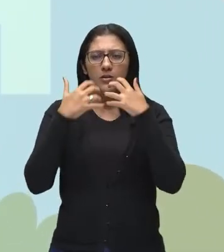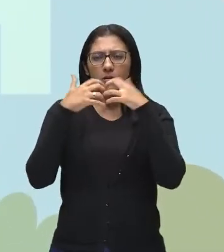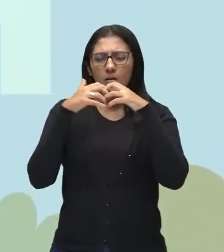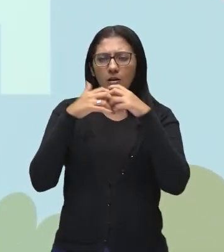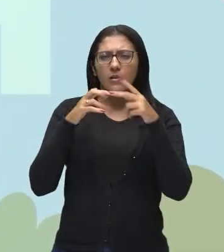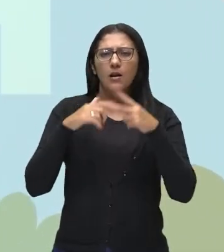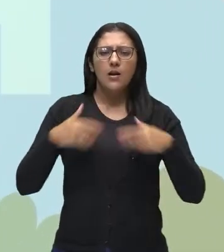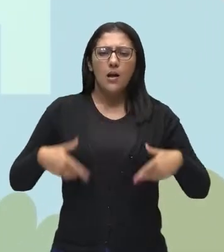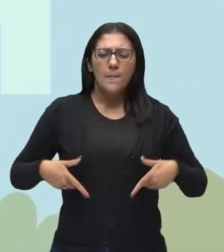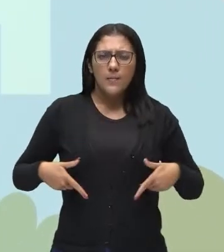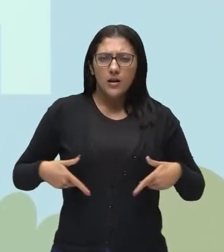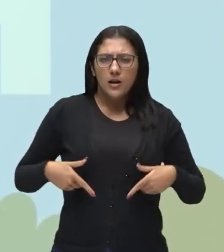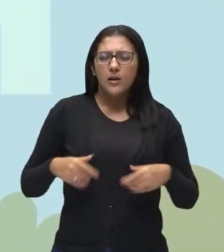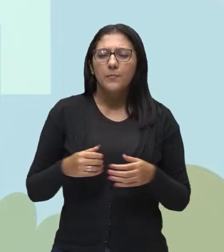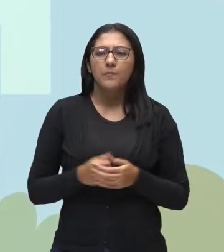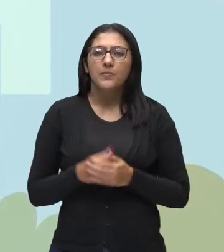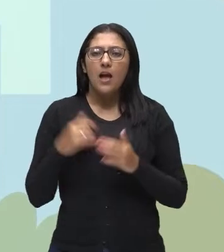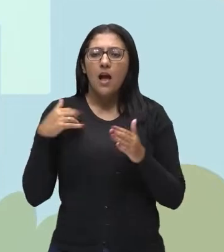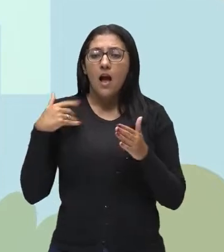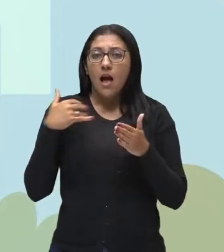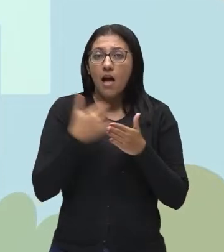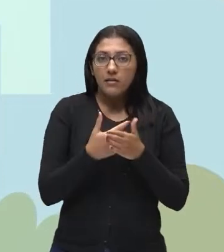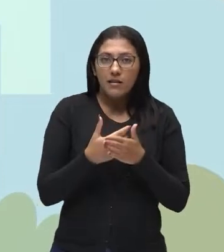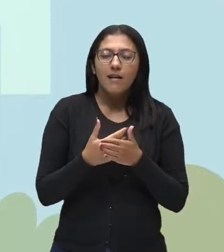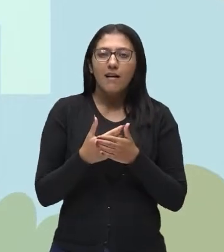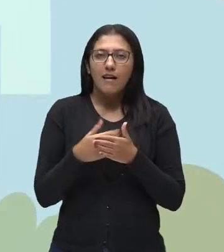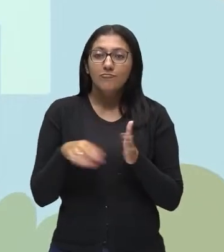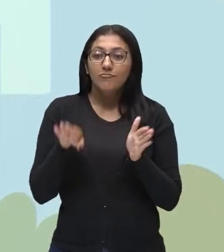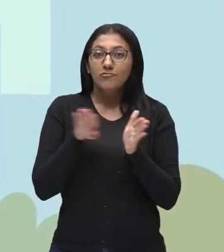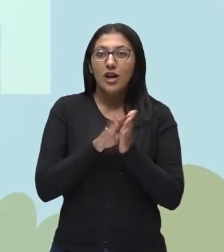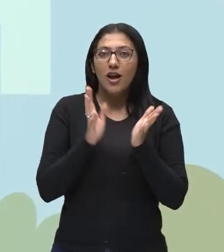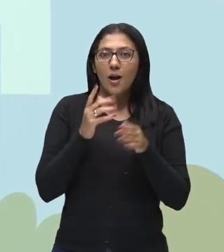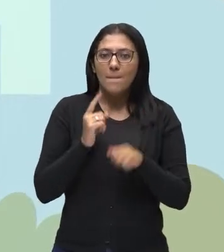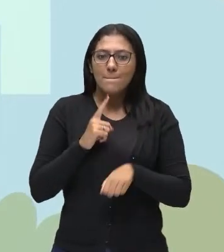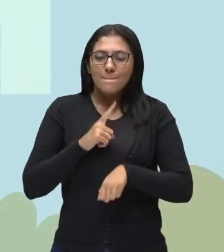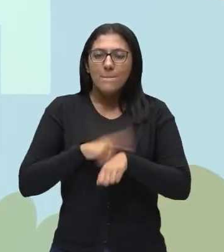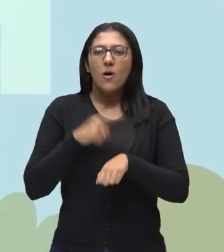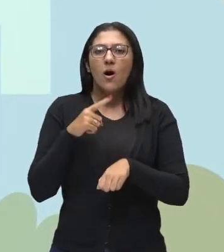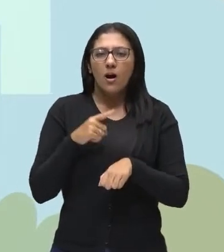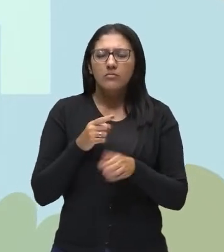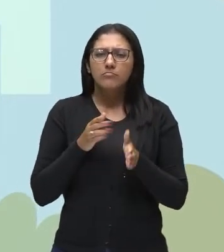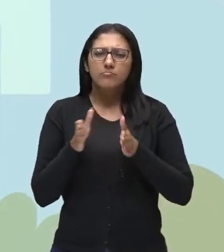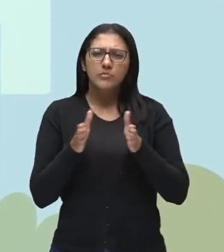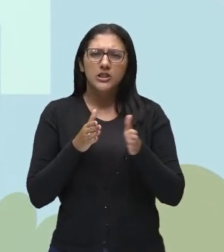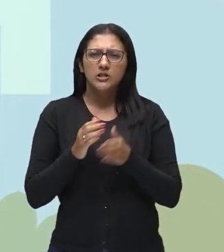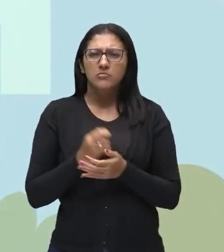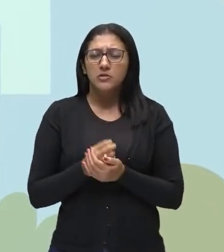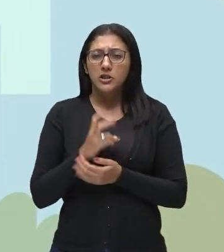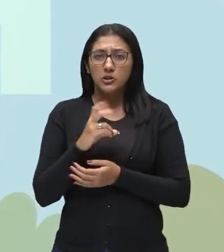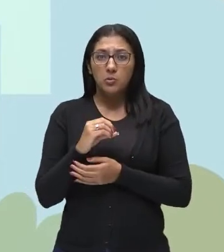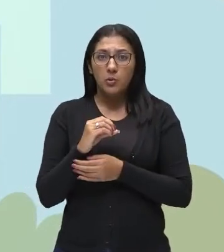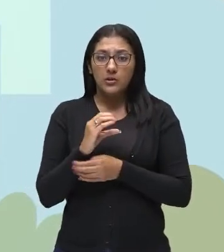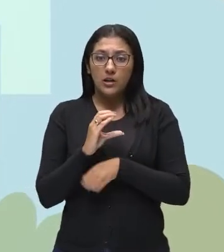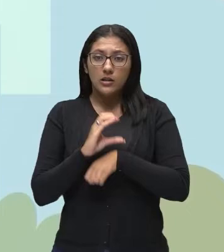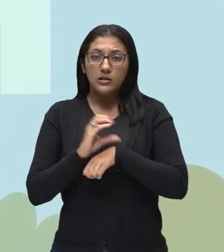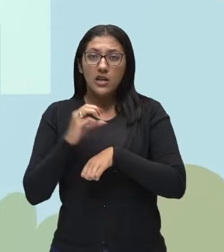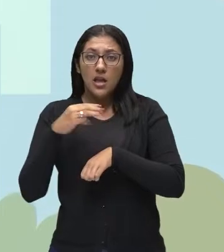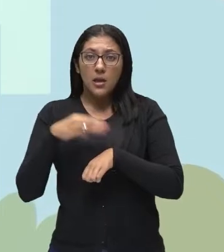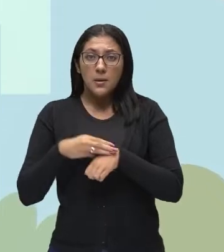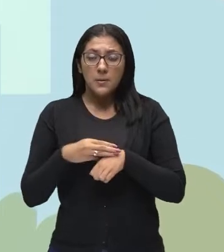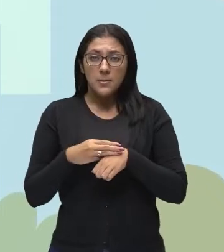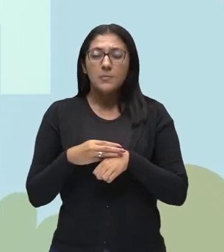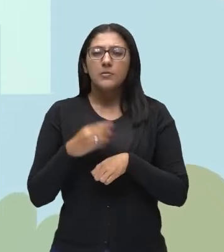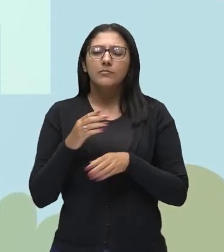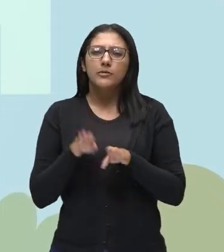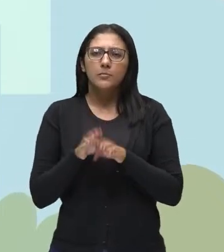pulmões, ok? Até chegar o momento ali, não é que ele vai ter mais ou menos em torno de 50 centímetros e tem os 2,5